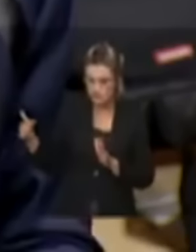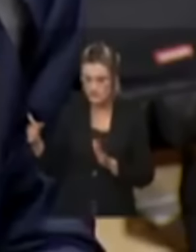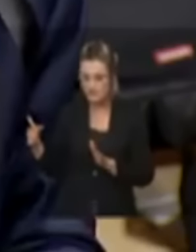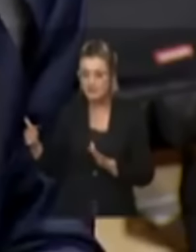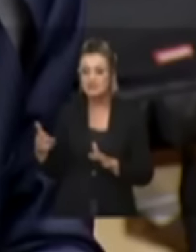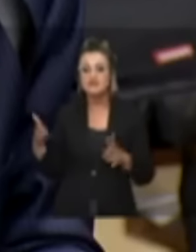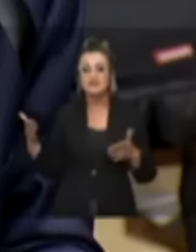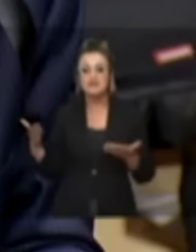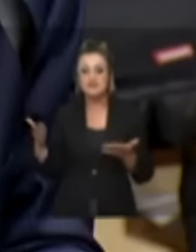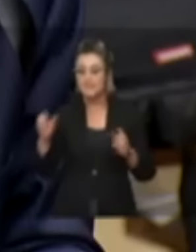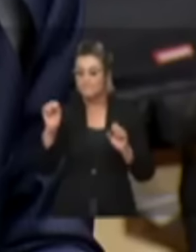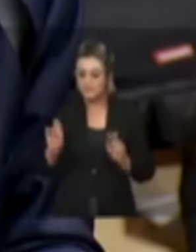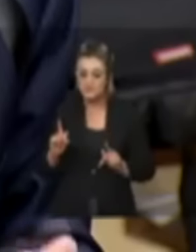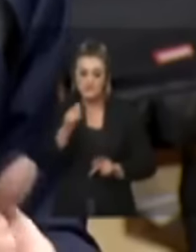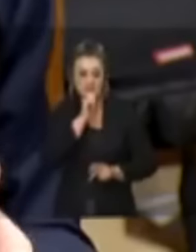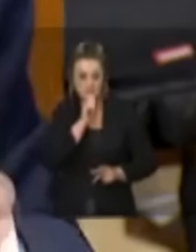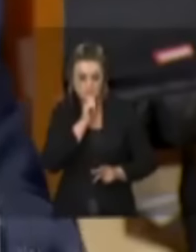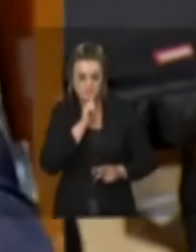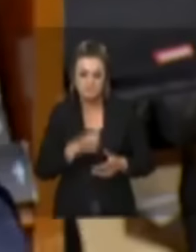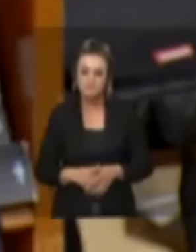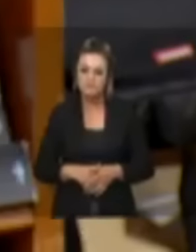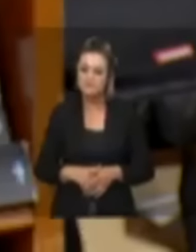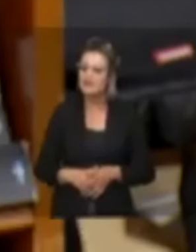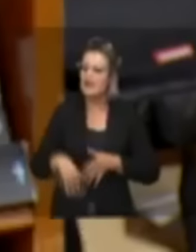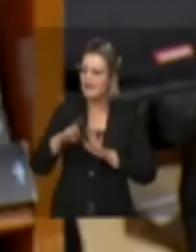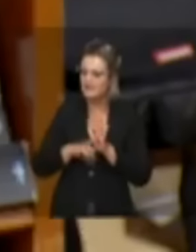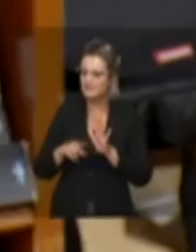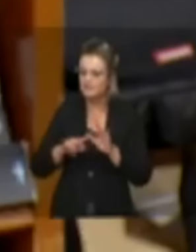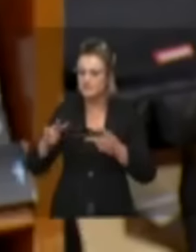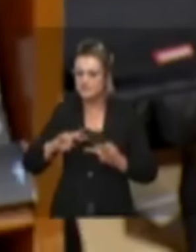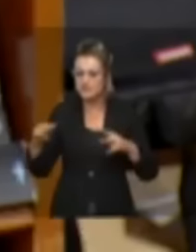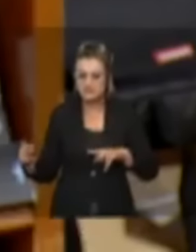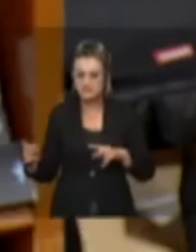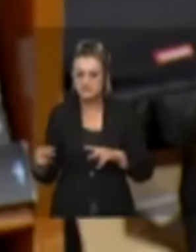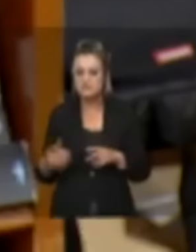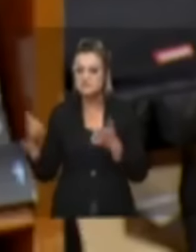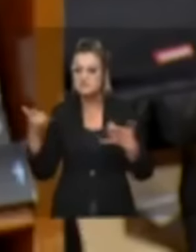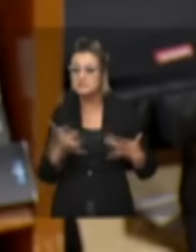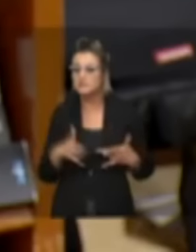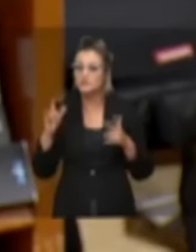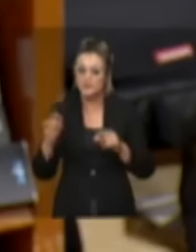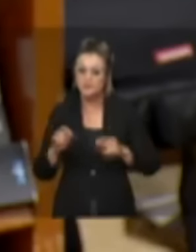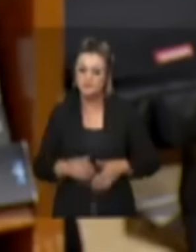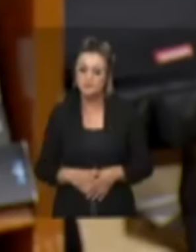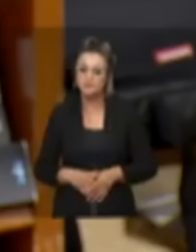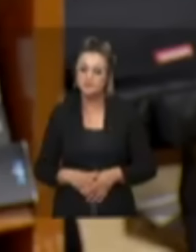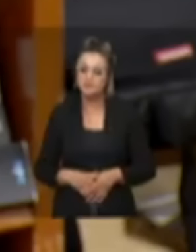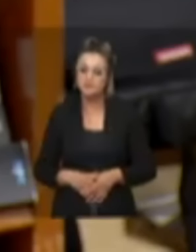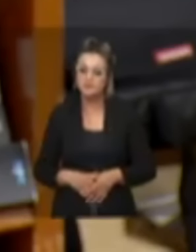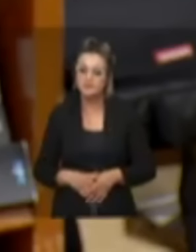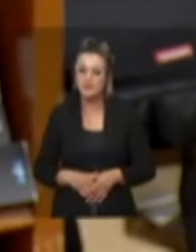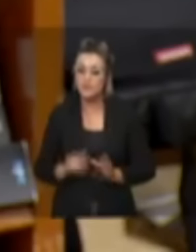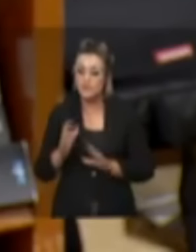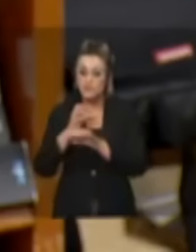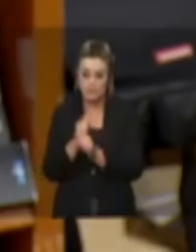e que ainda não haviam se aposentado a regra de transição prevista diz o seguinte o